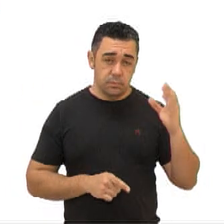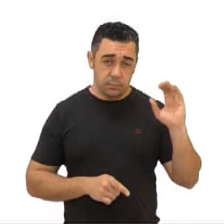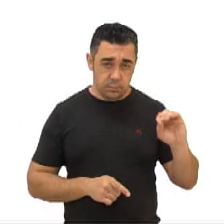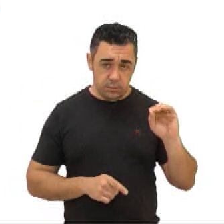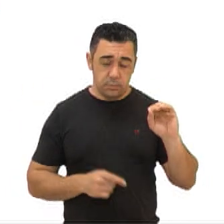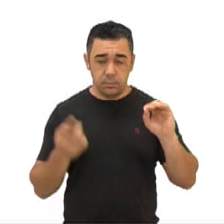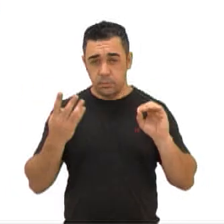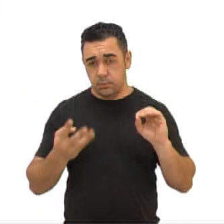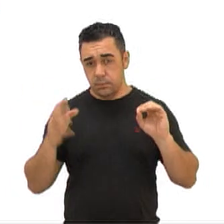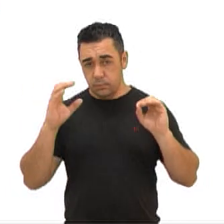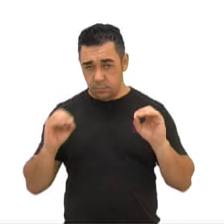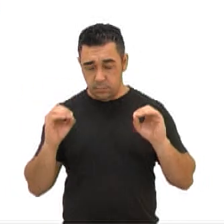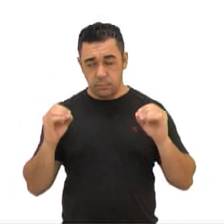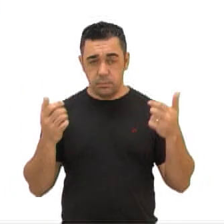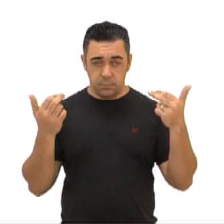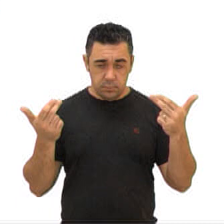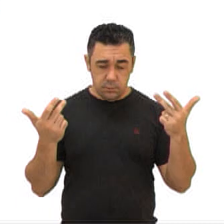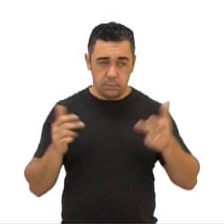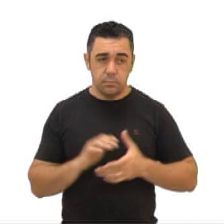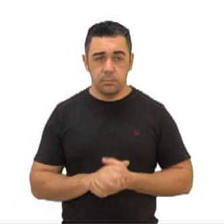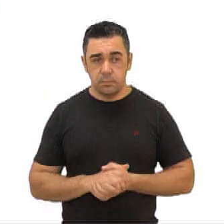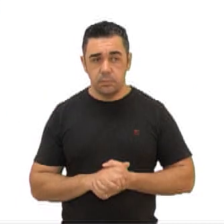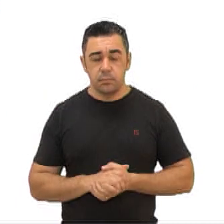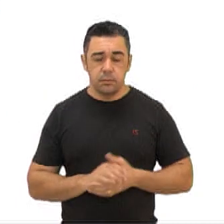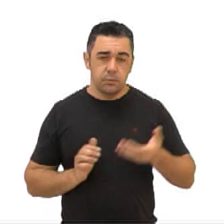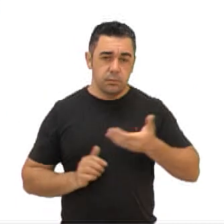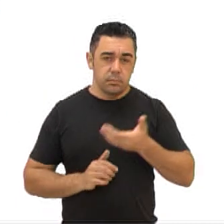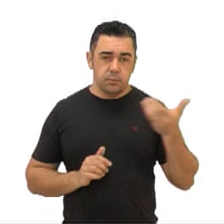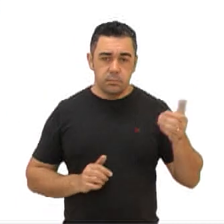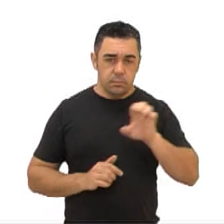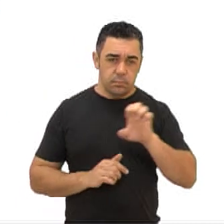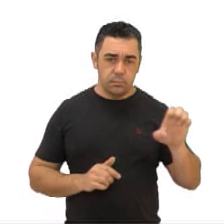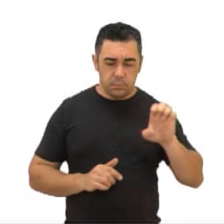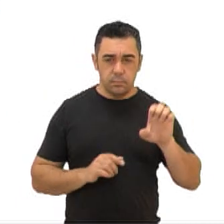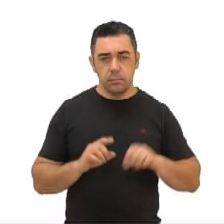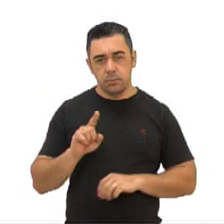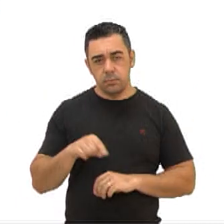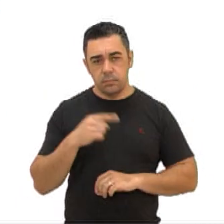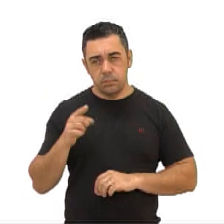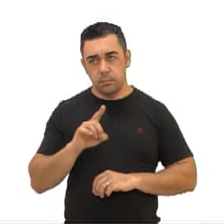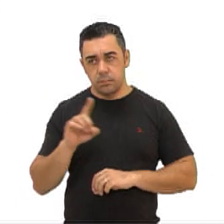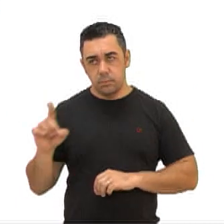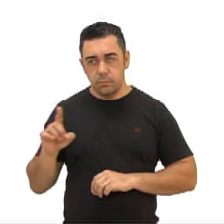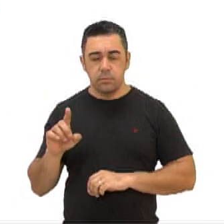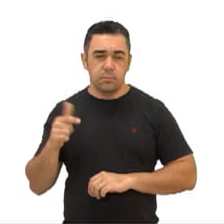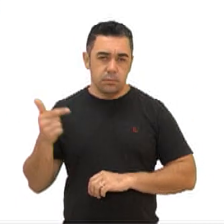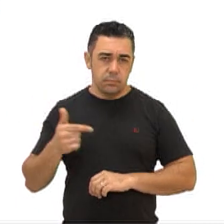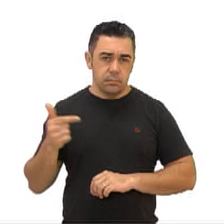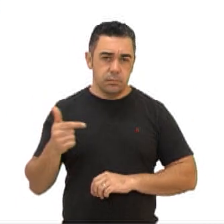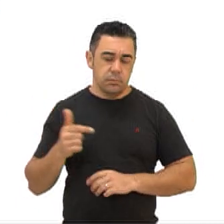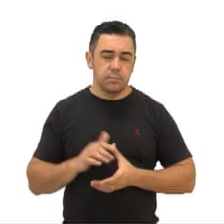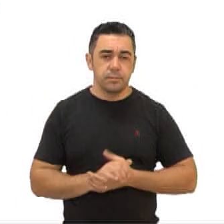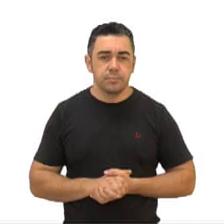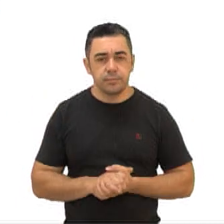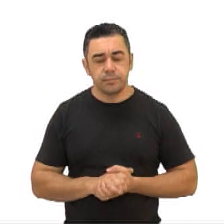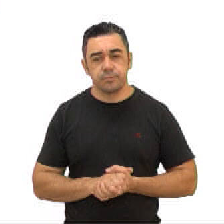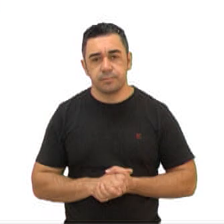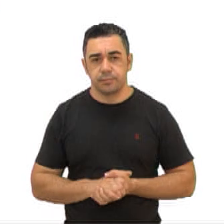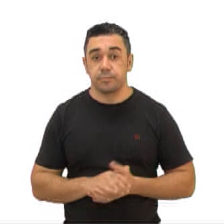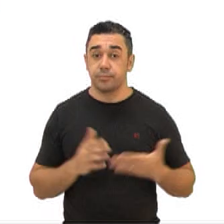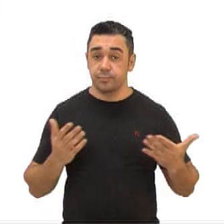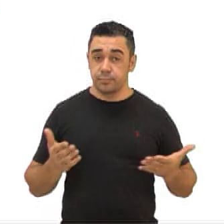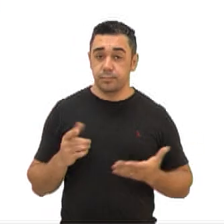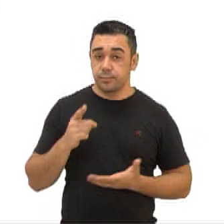a parte que é o primeiro membro, antes do sinal da igualdade, e do lado direito, o segundo membro. Leve